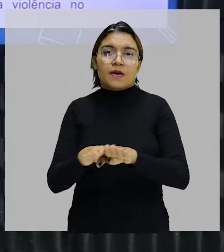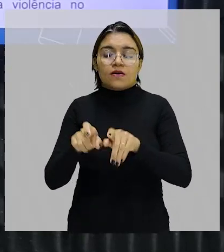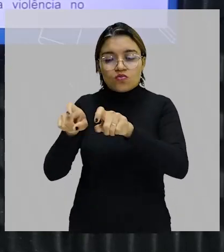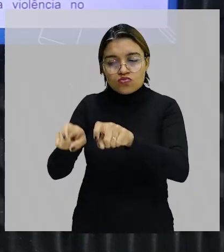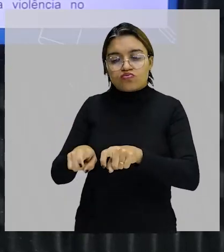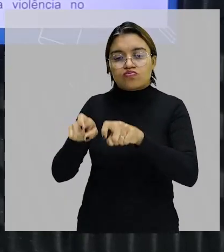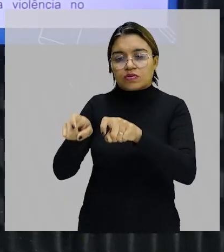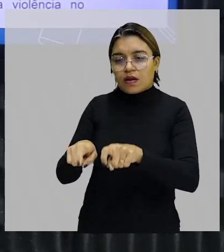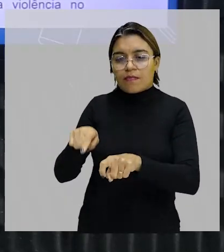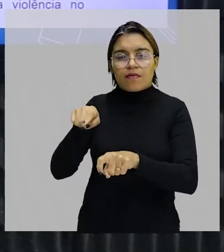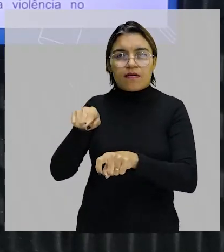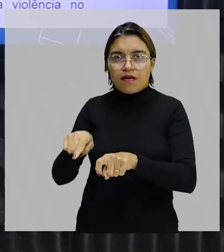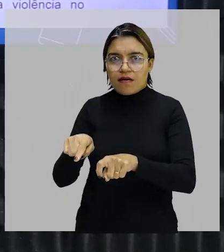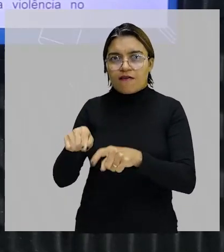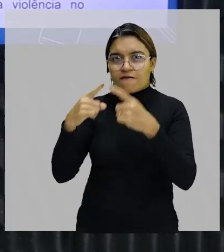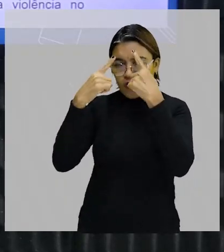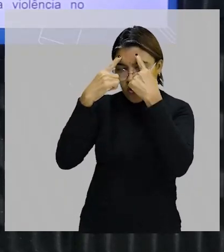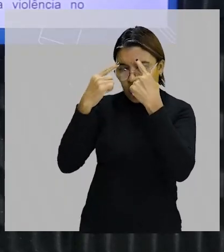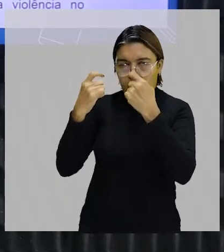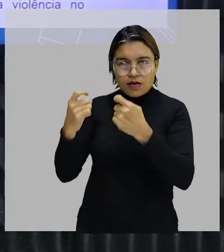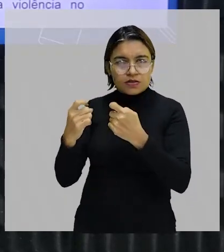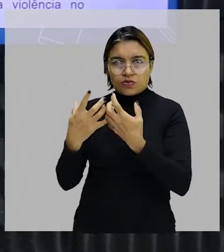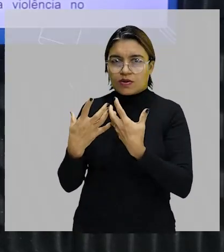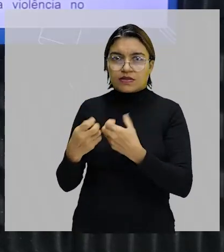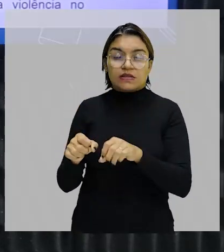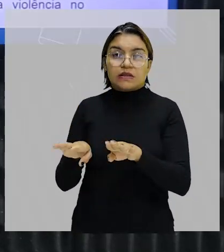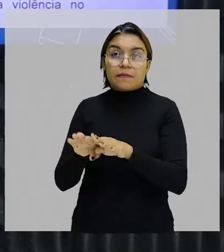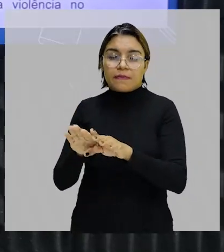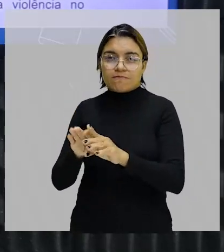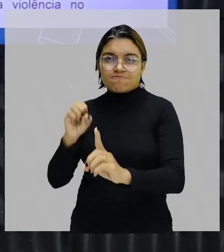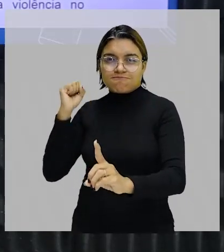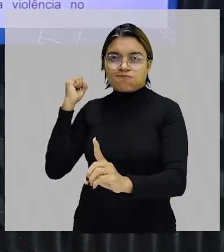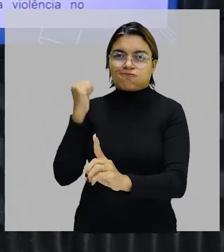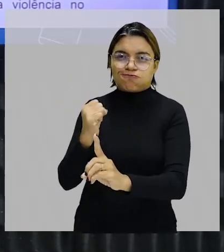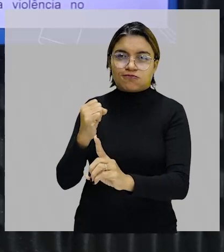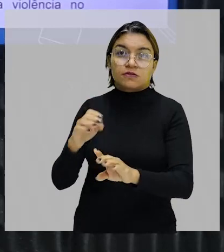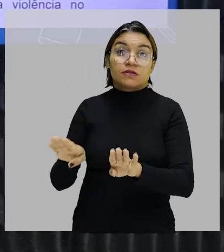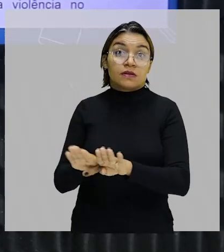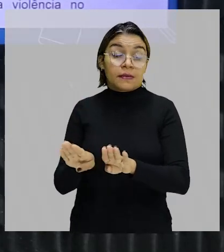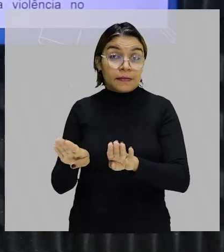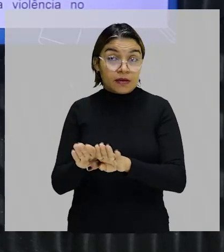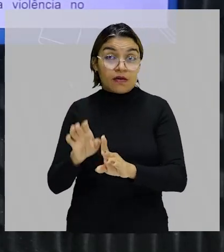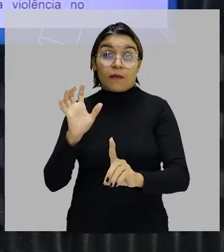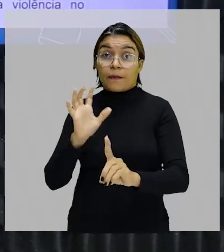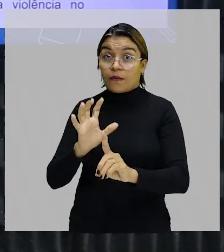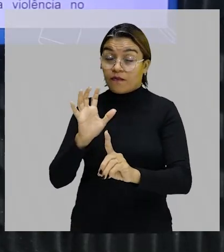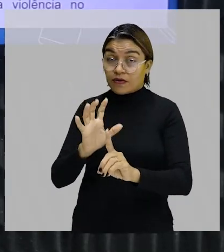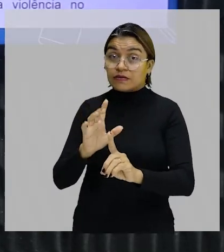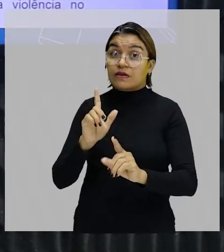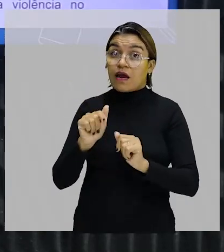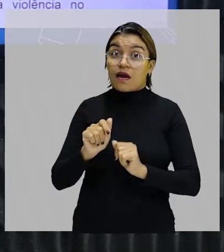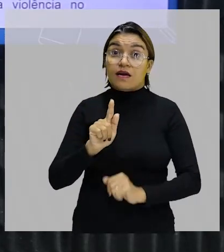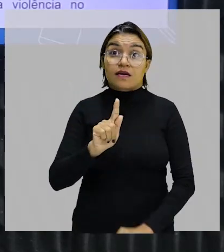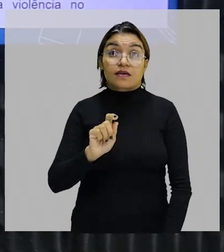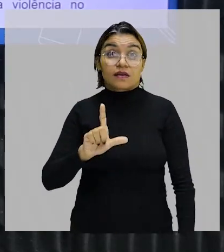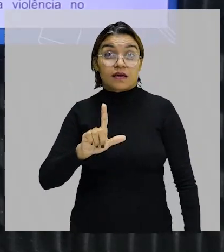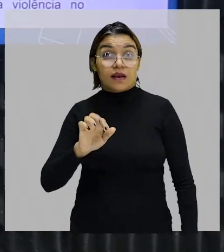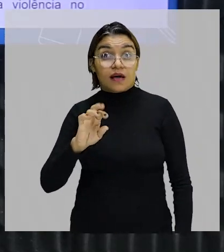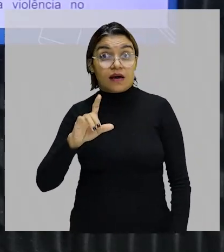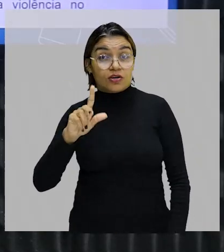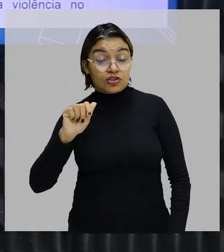produtores não aceitam e há violência, há assassinatos no campo oriundos desse processo de grilagem. E todas